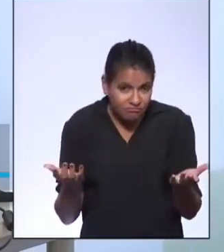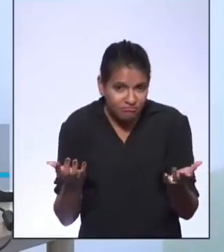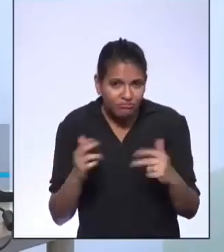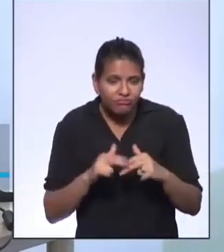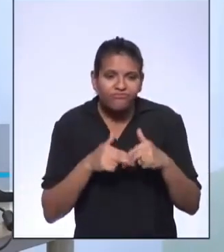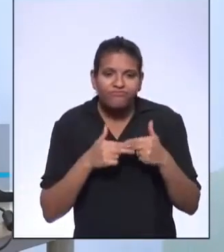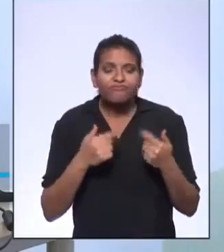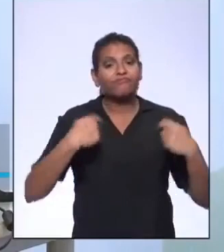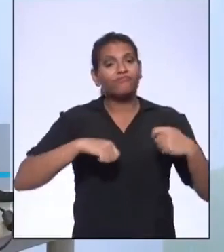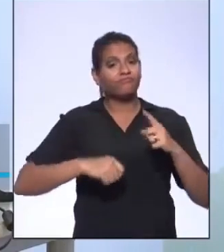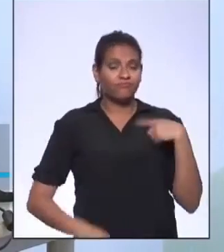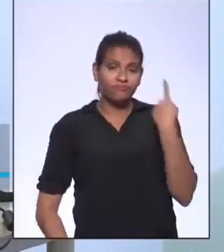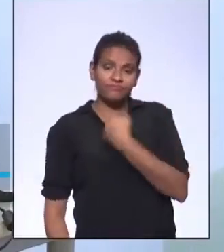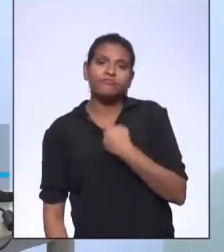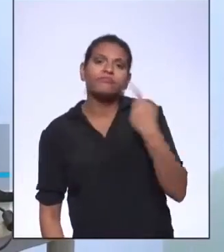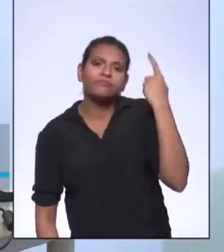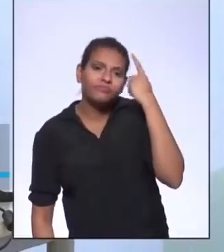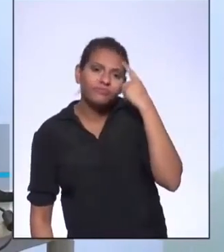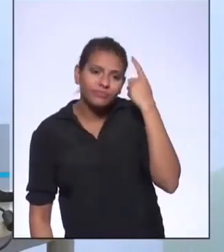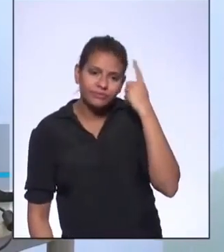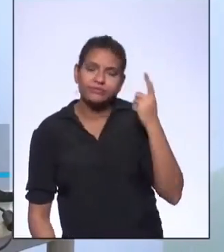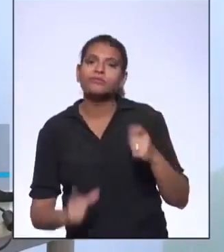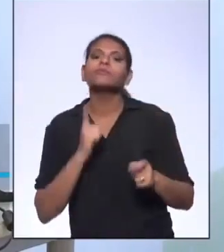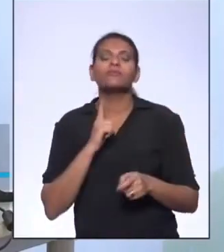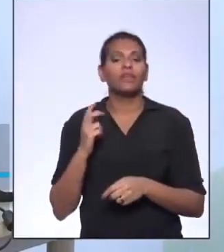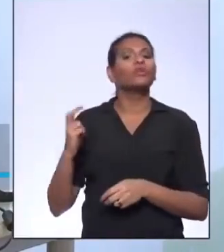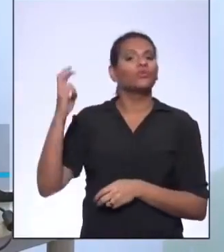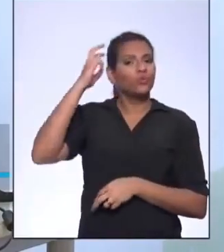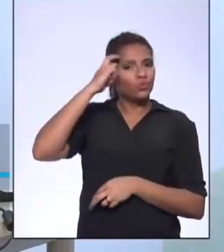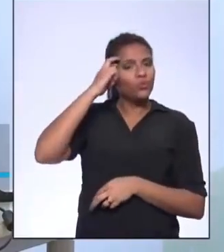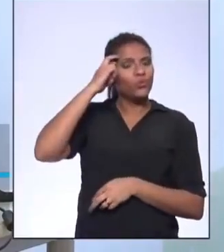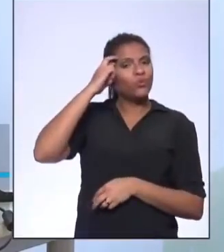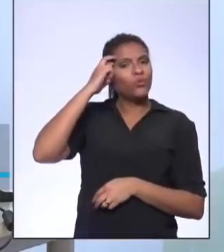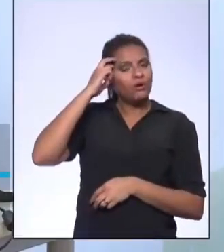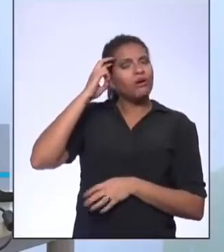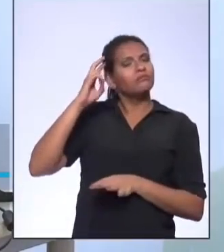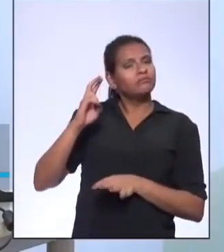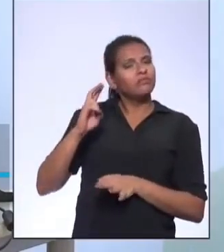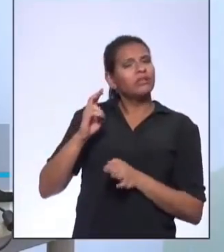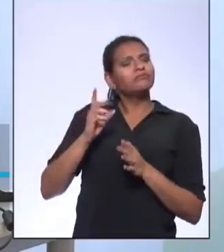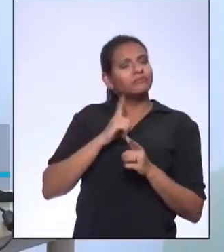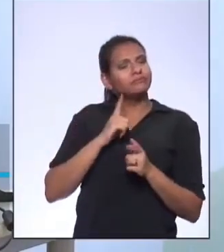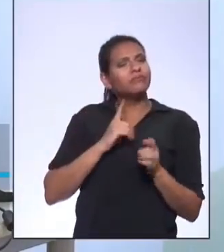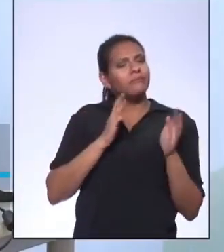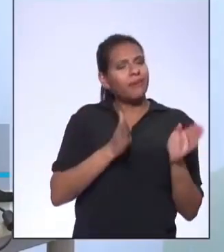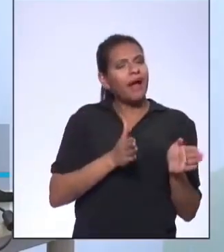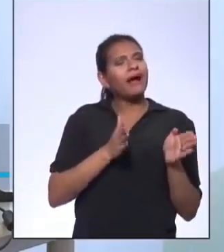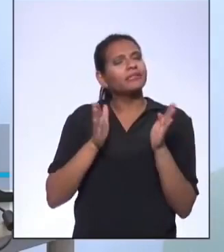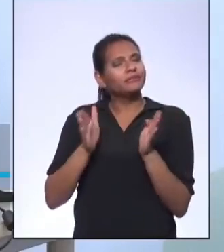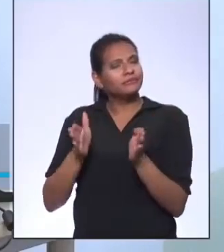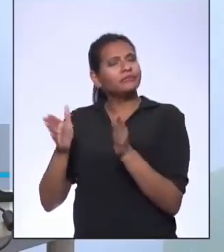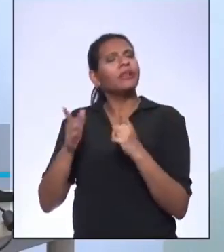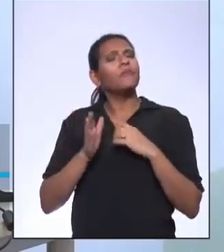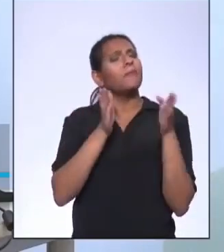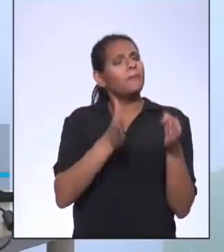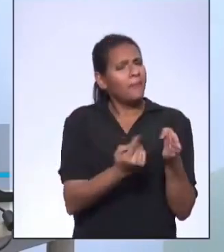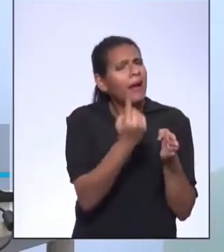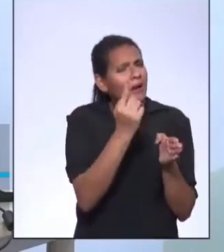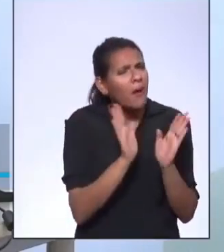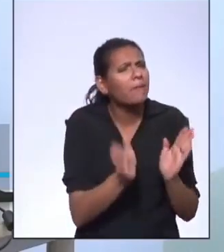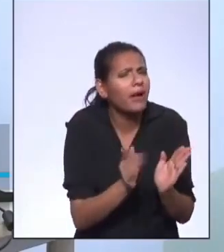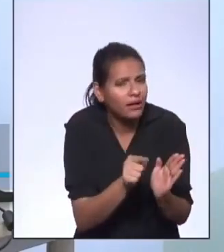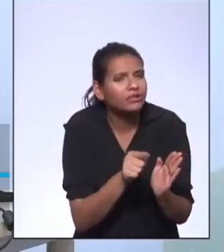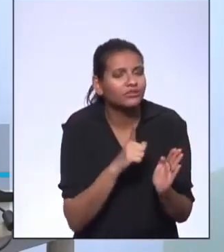que existe, sim, uma parte da cultura que ela é mercadológica e ela é feita daquela maneira. Então, não adianta a gente falar que todo artista tem